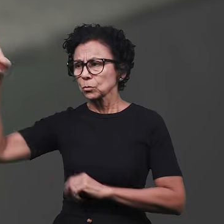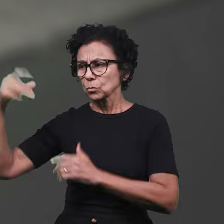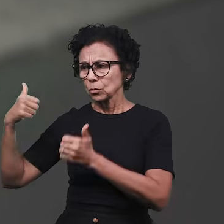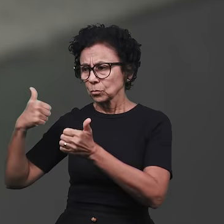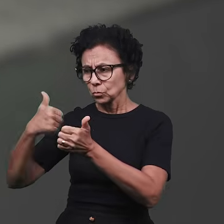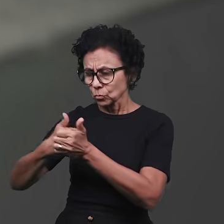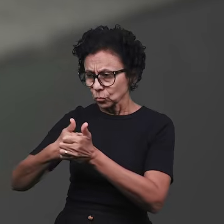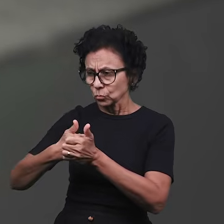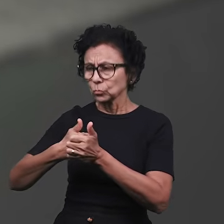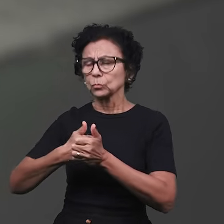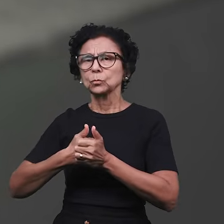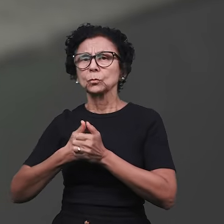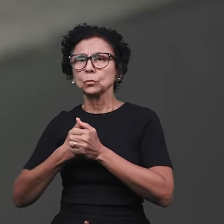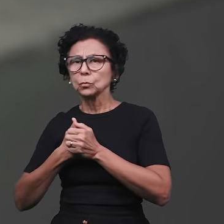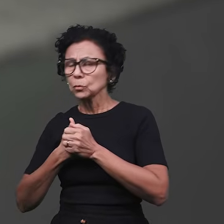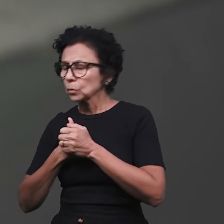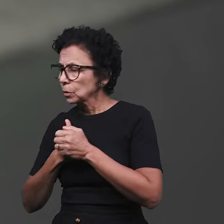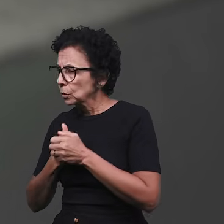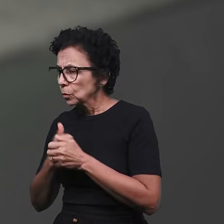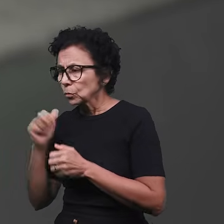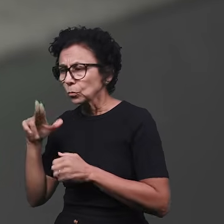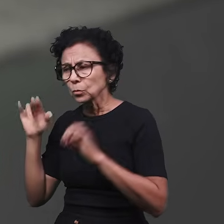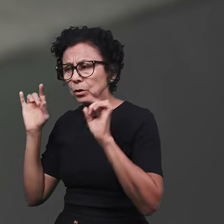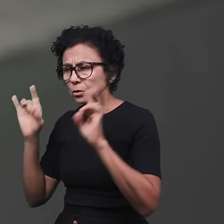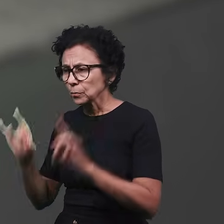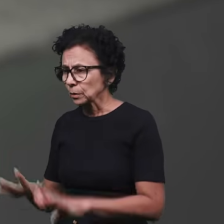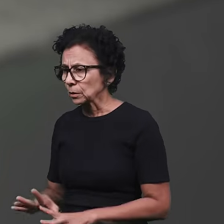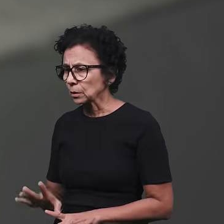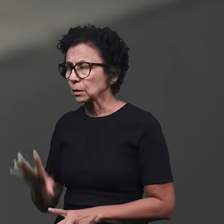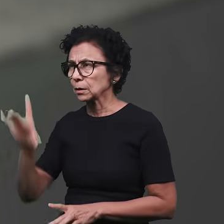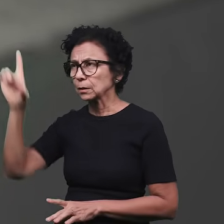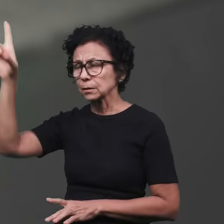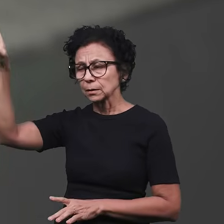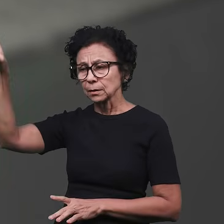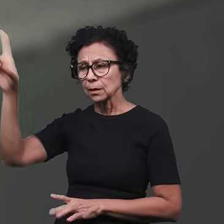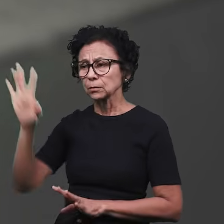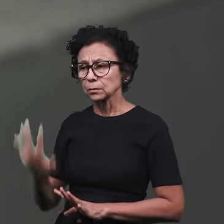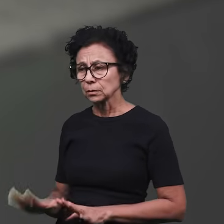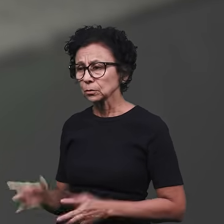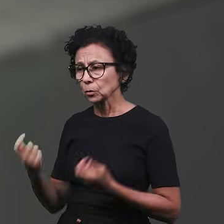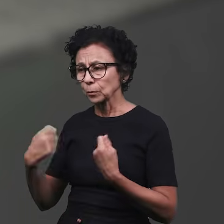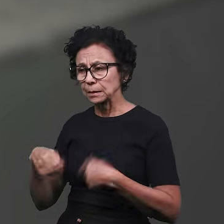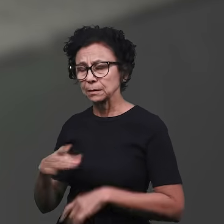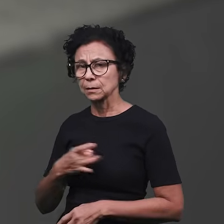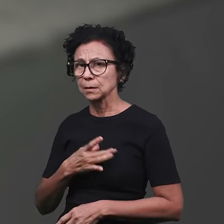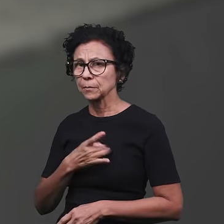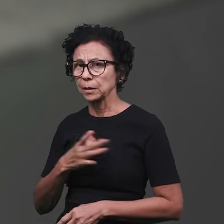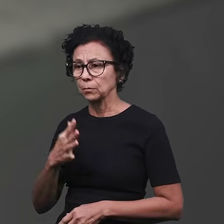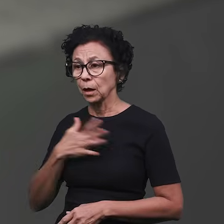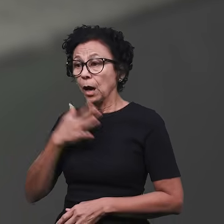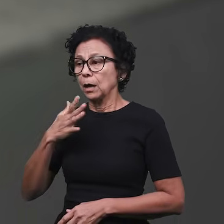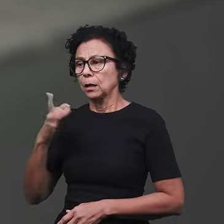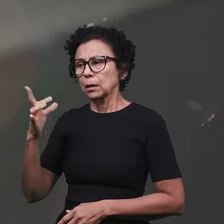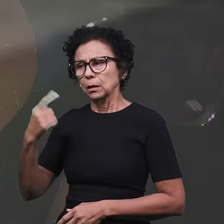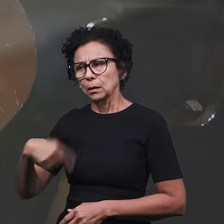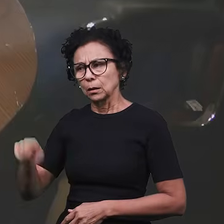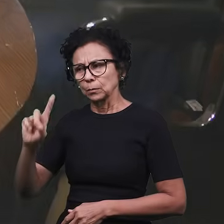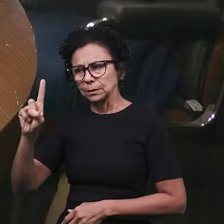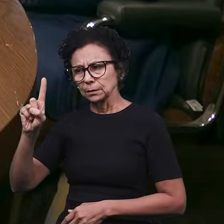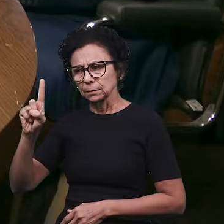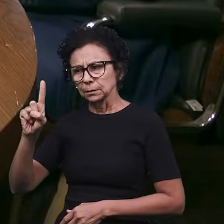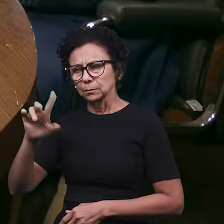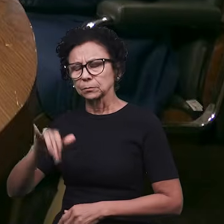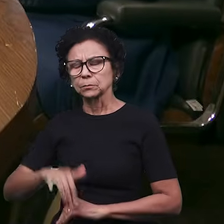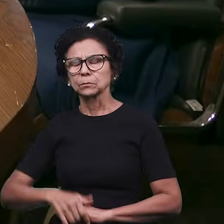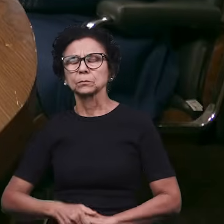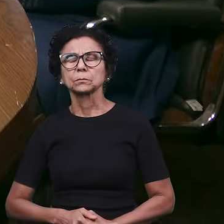ele será contigo, não te deixará, nem te desamparará, não temas, nem te espantes. Aí nós vamos ver aqui, acho